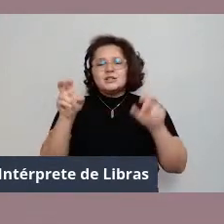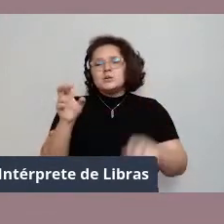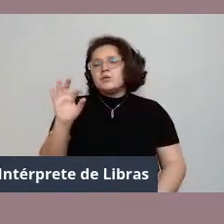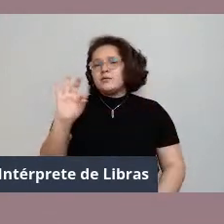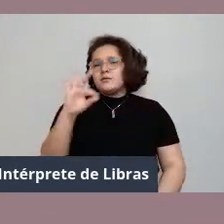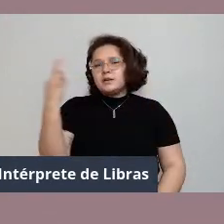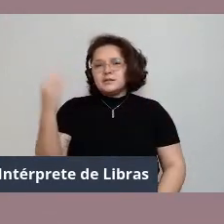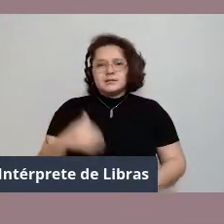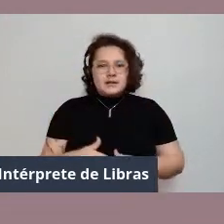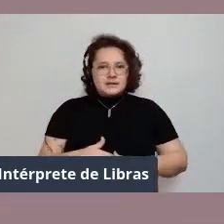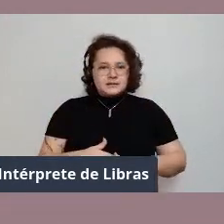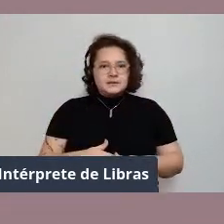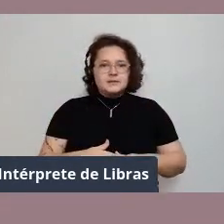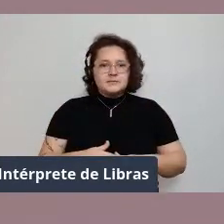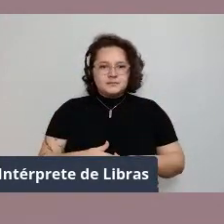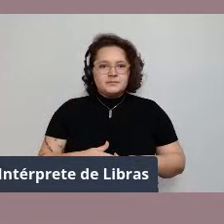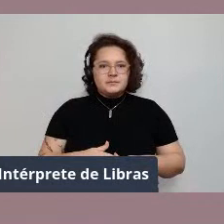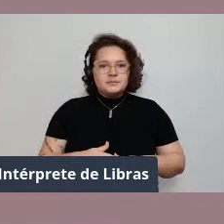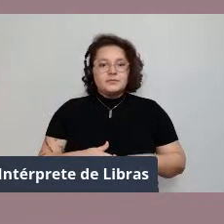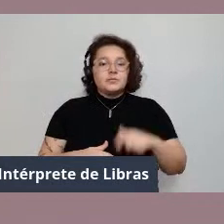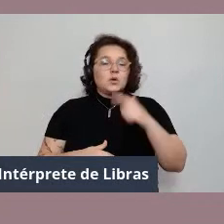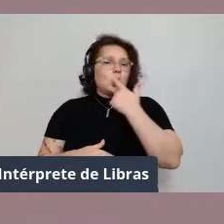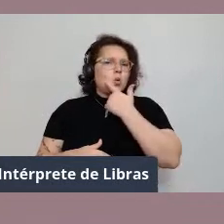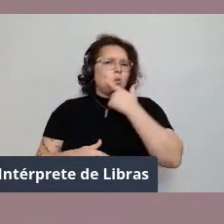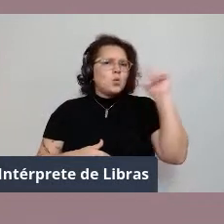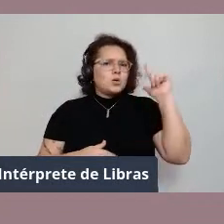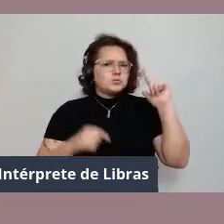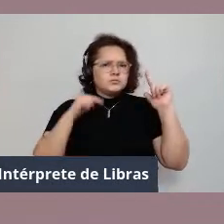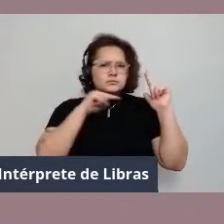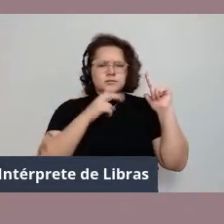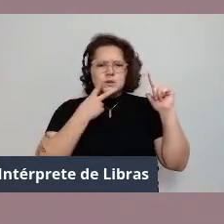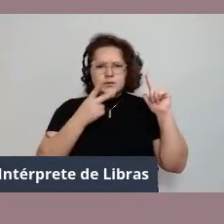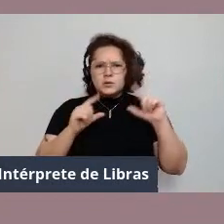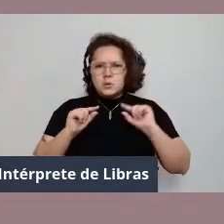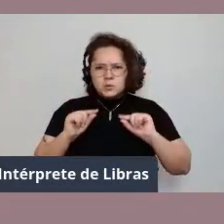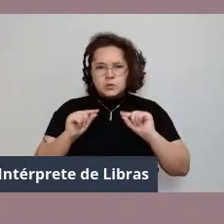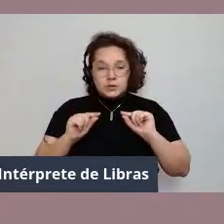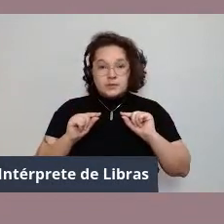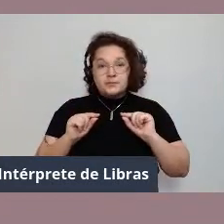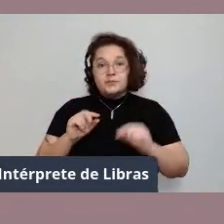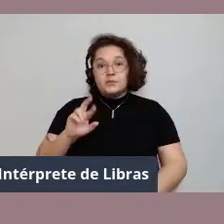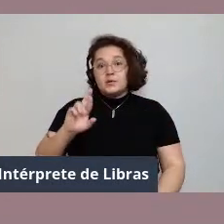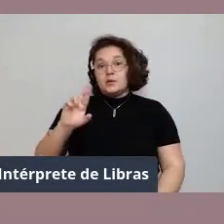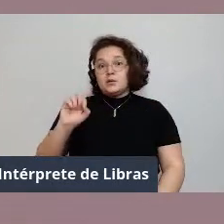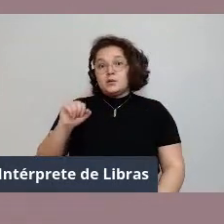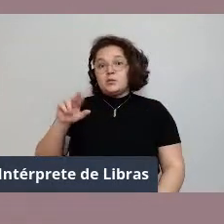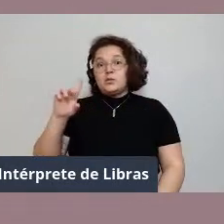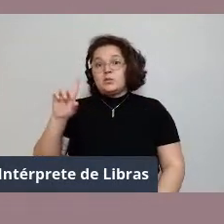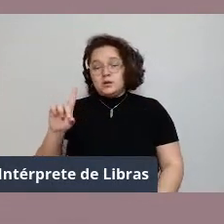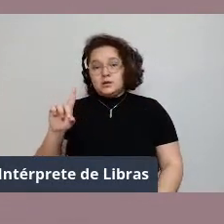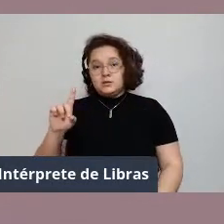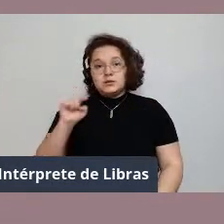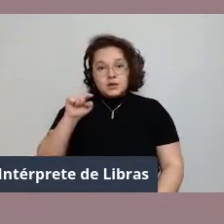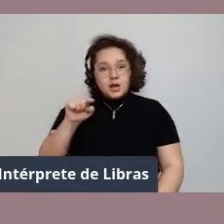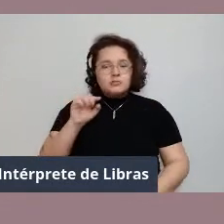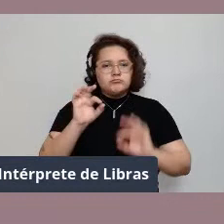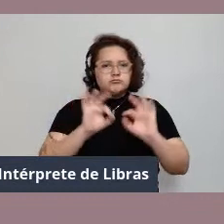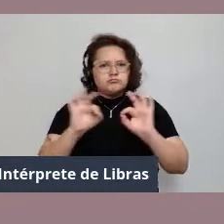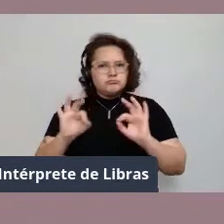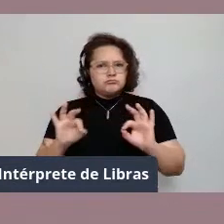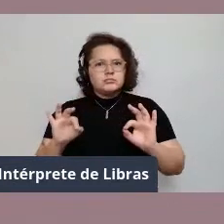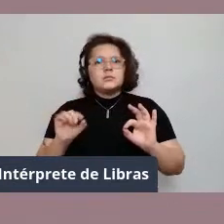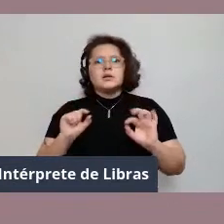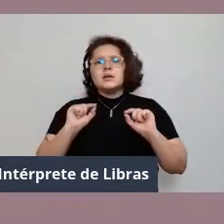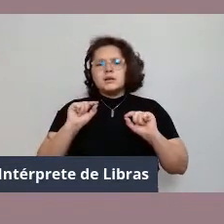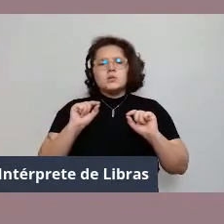Interessou-se também por outro ponto a que eu me referi, a questão que Barthes formulou e buscou desenvolver sobre por